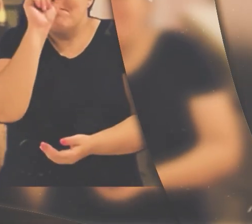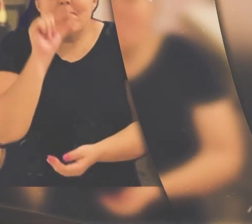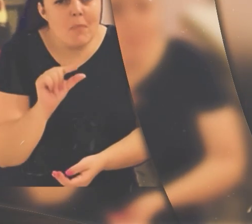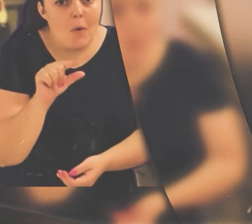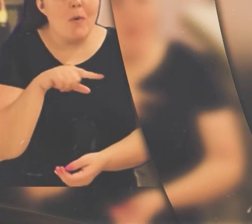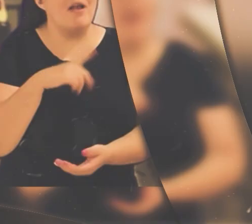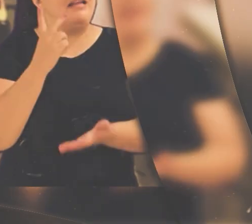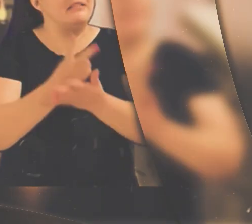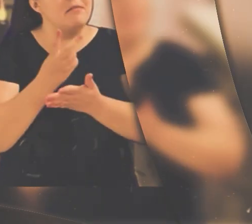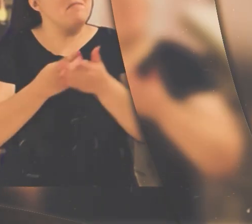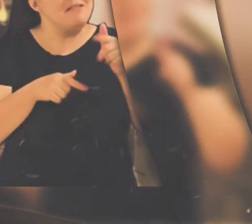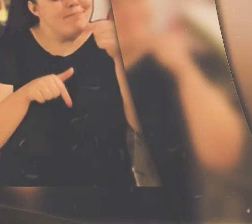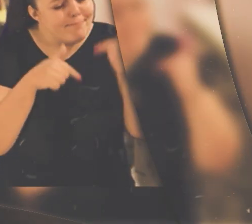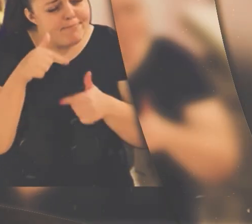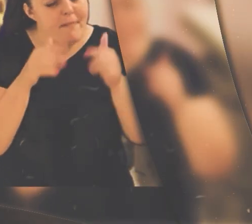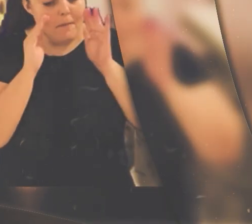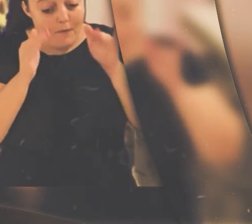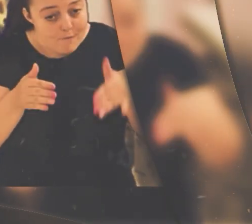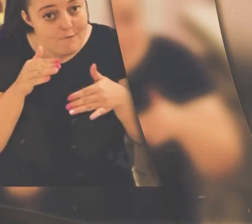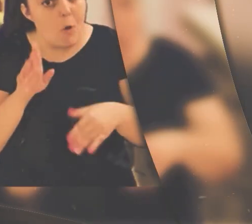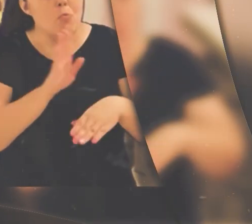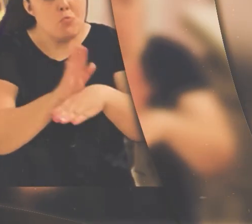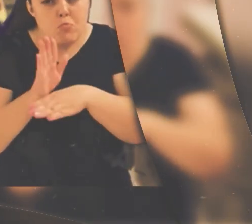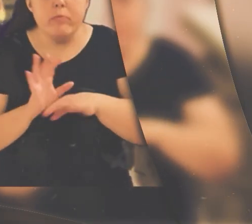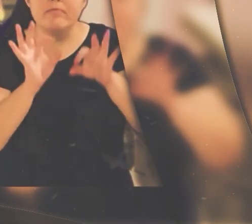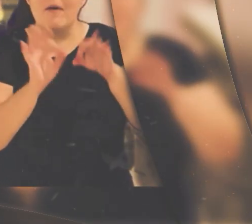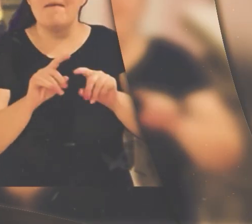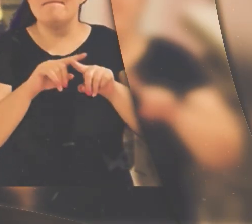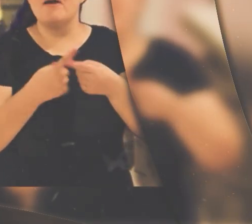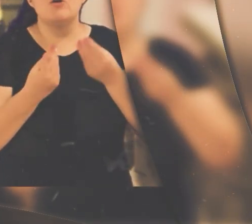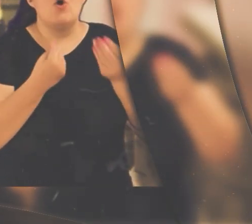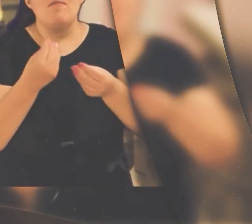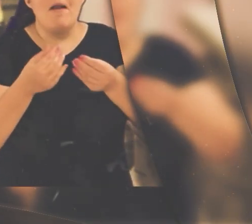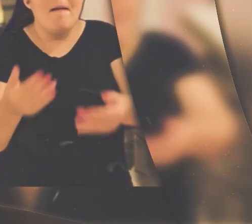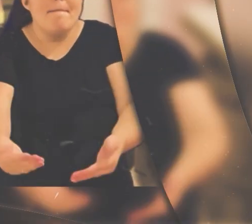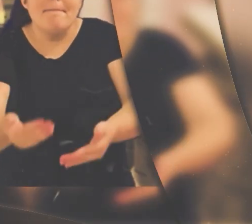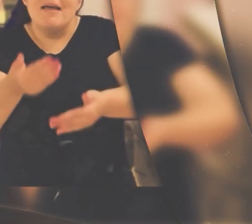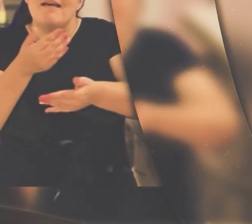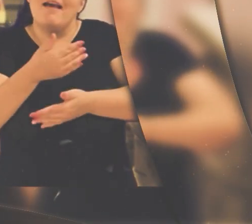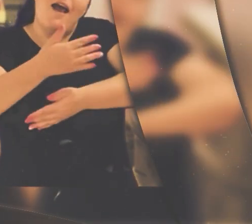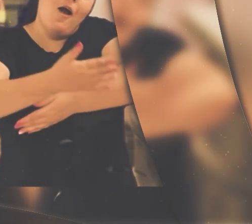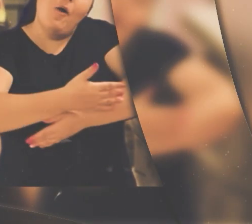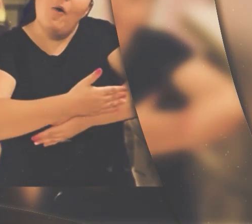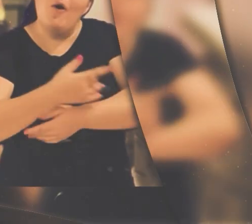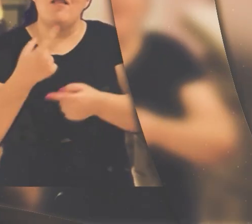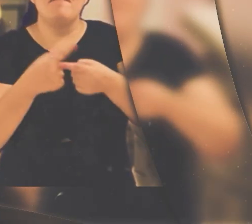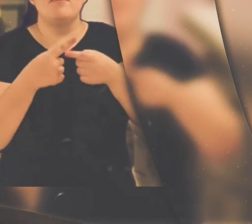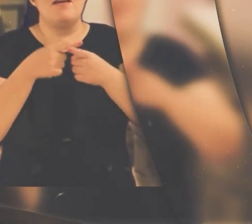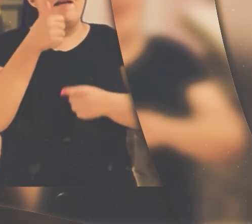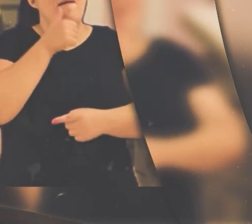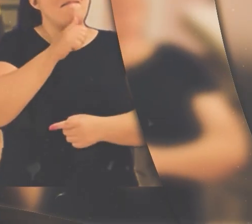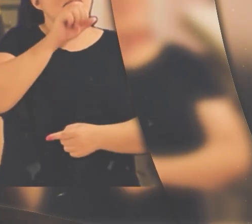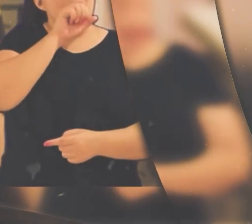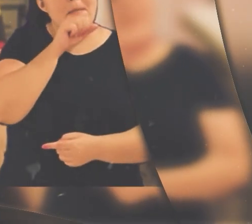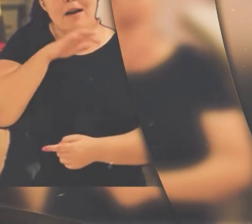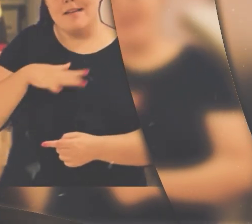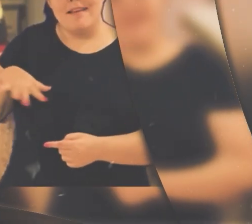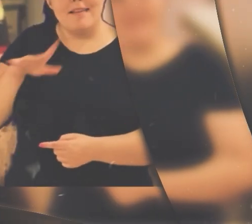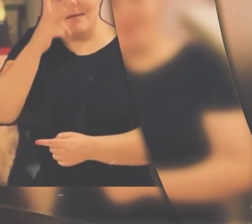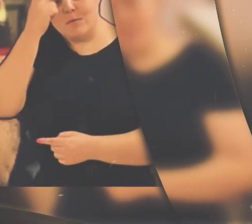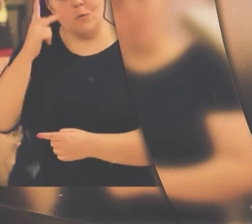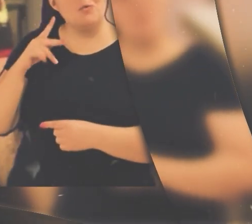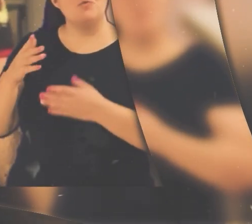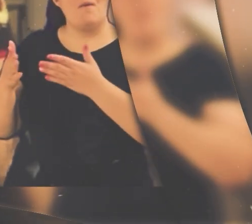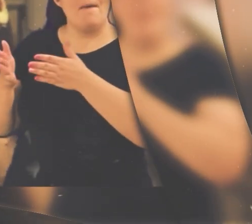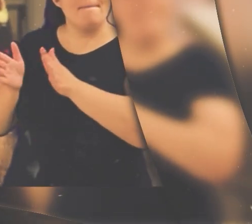muito dedicadas, em trabalhar com essas crianças no sentido de colocá-las no colo, né? Porque as mães de uma